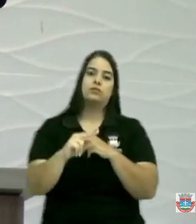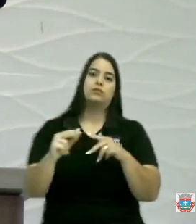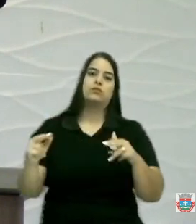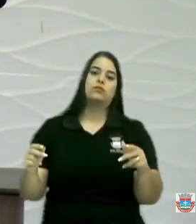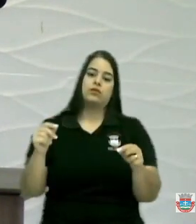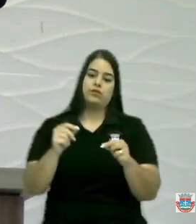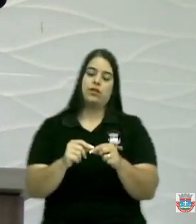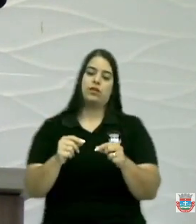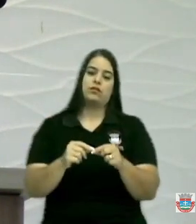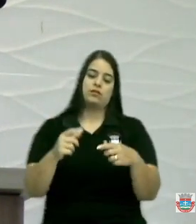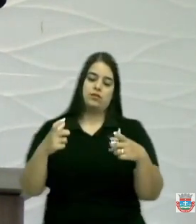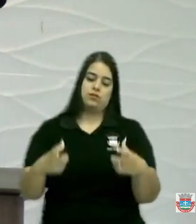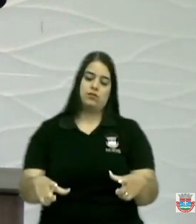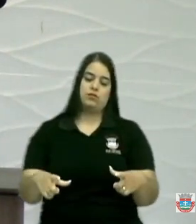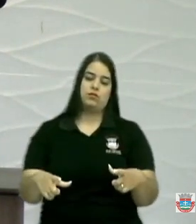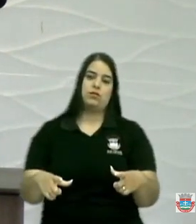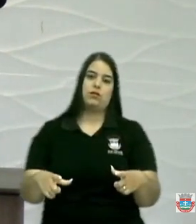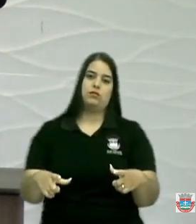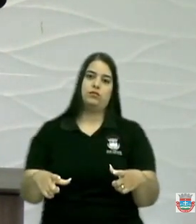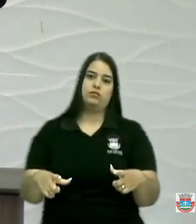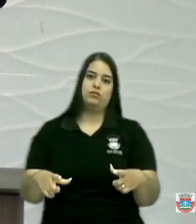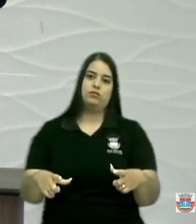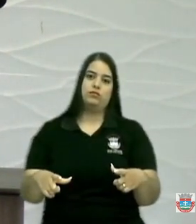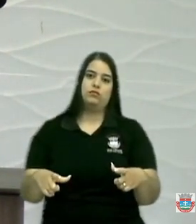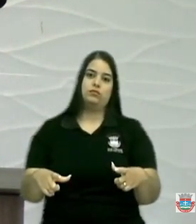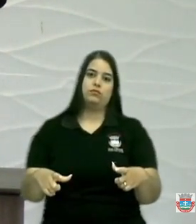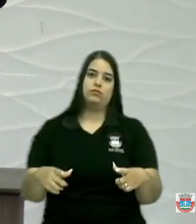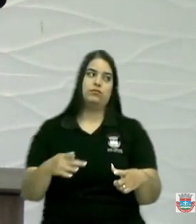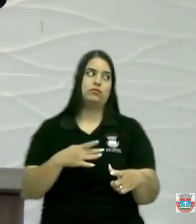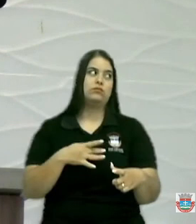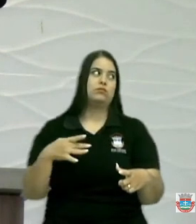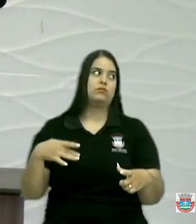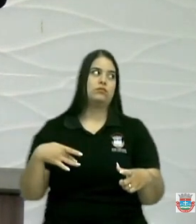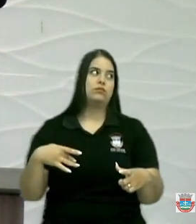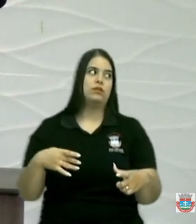posto de saúde. Né, vereador Padre? Graças a Deus.